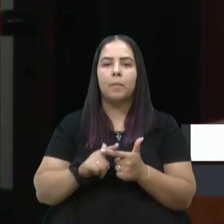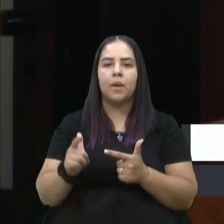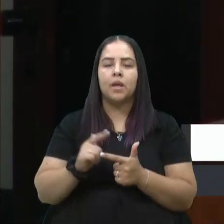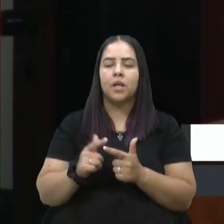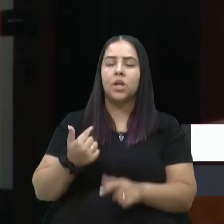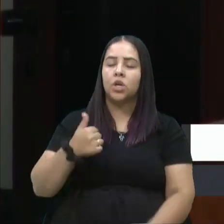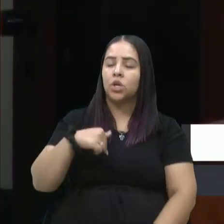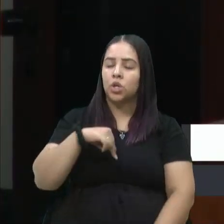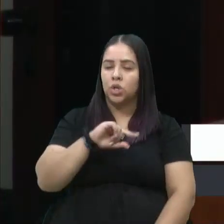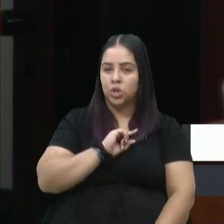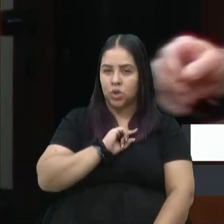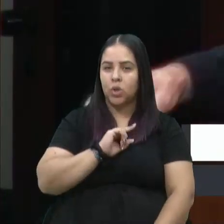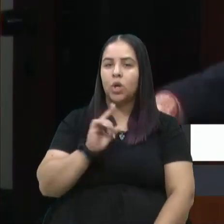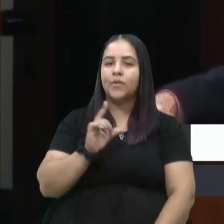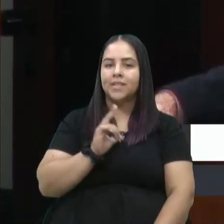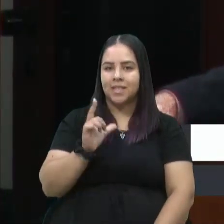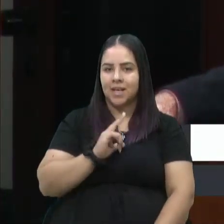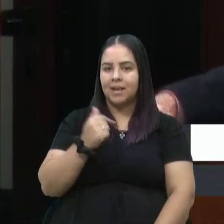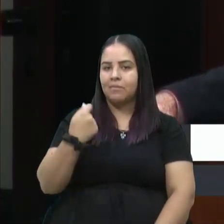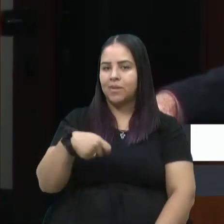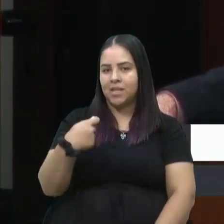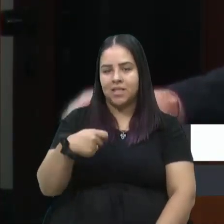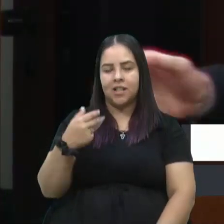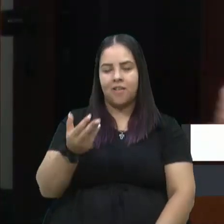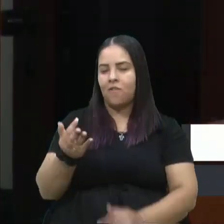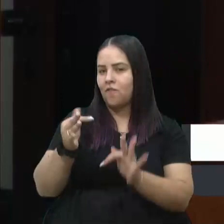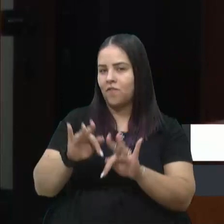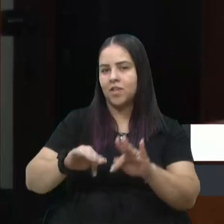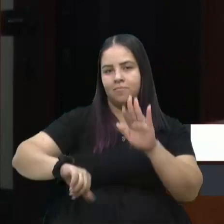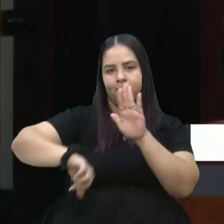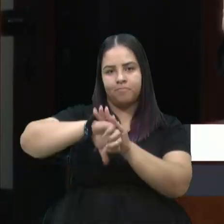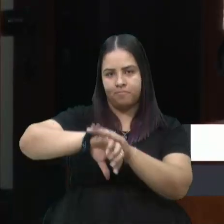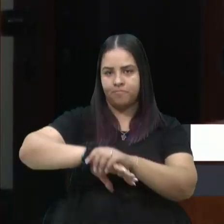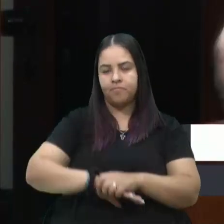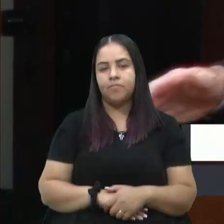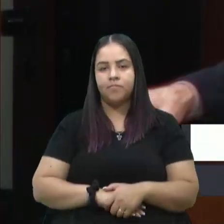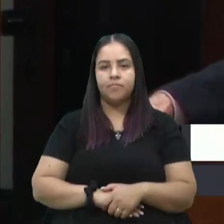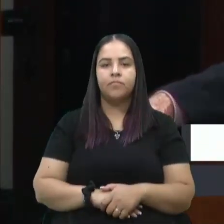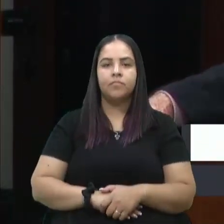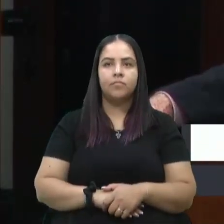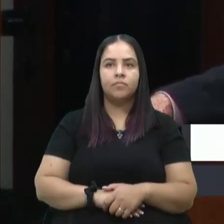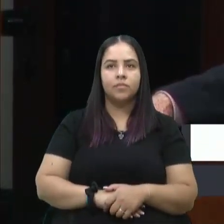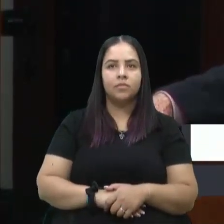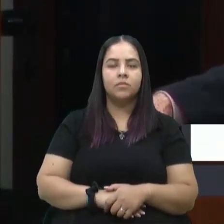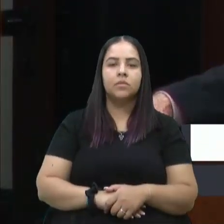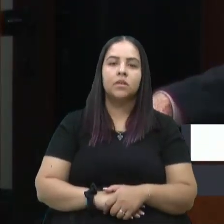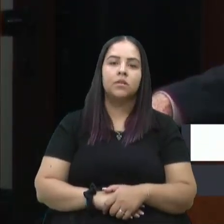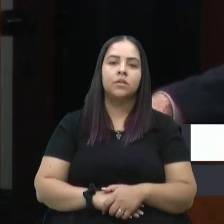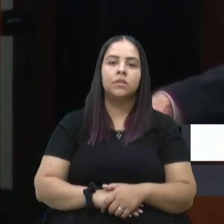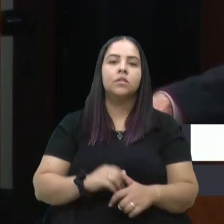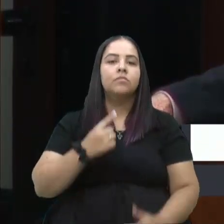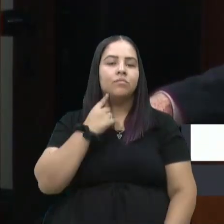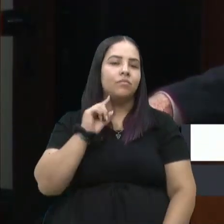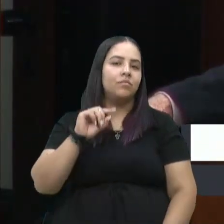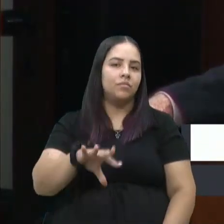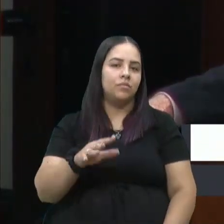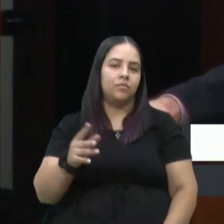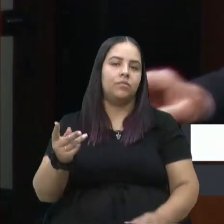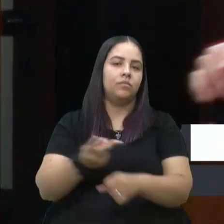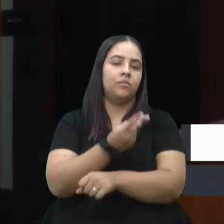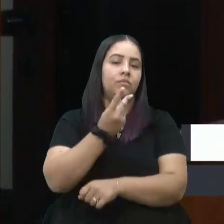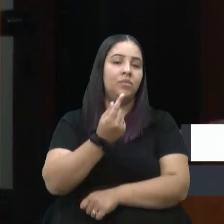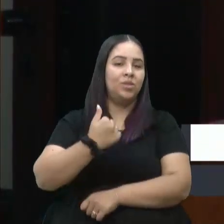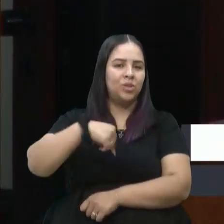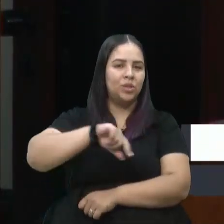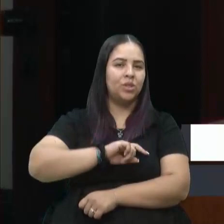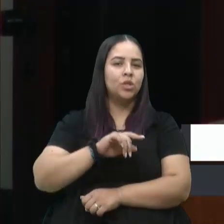nós temos que combater. E aliado a isso, o descarte irregular de lixo, nós comentamos